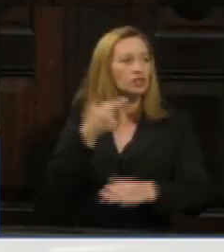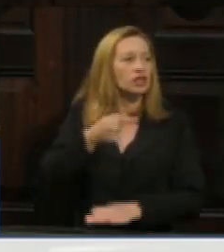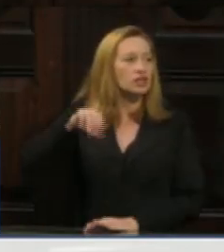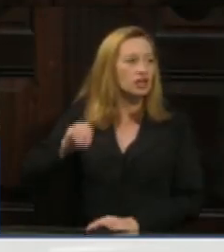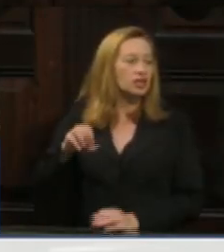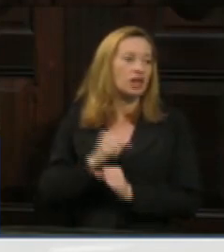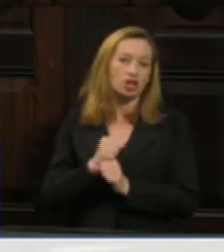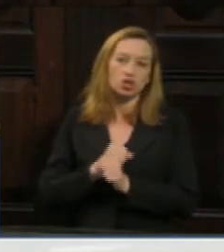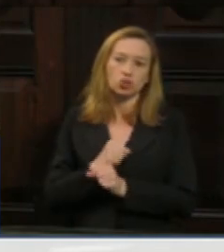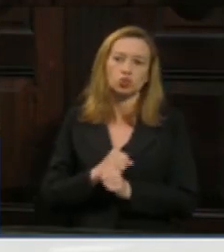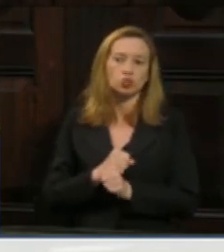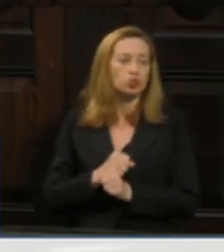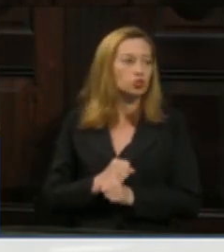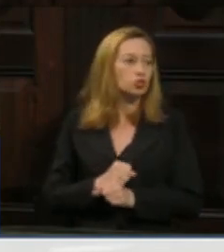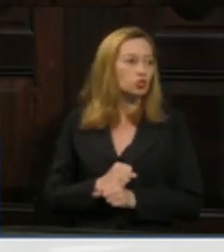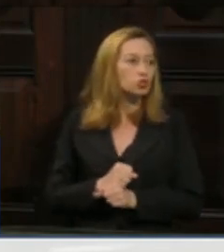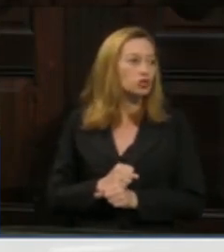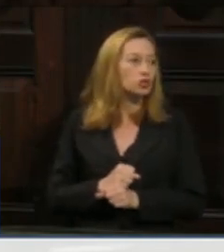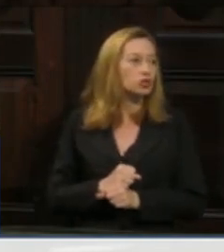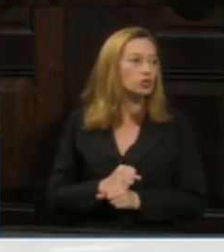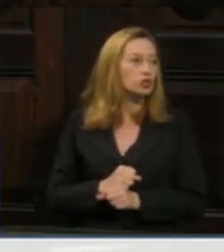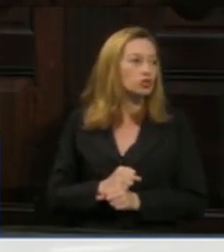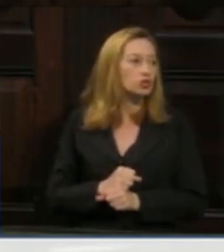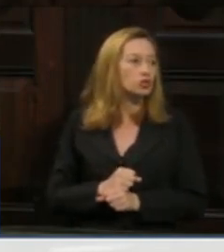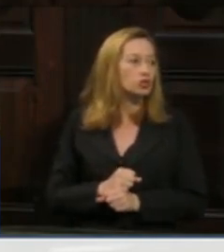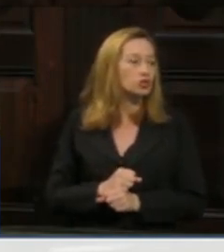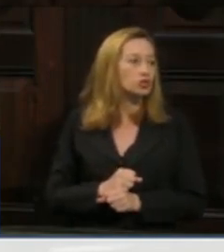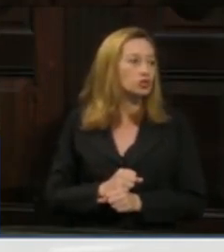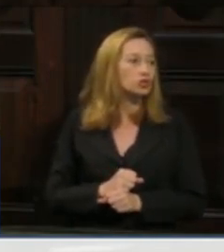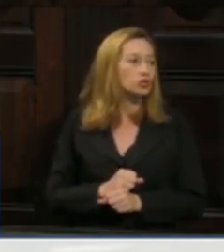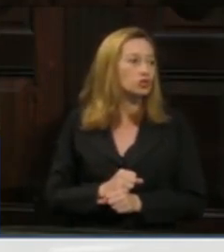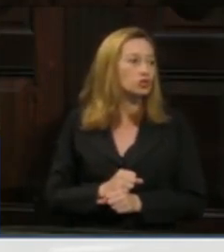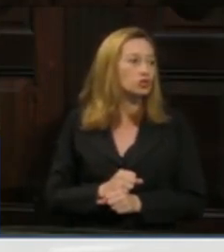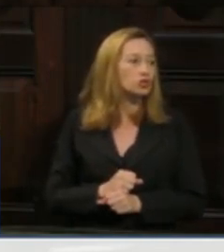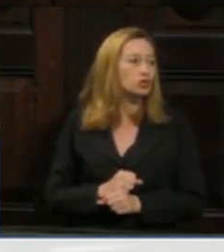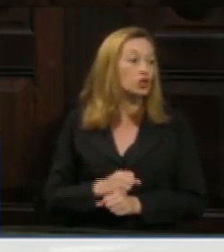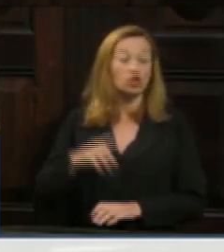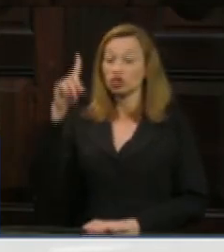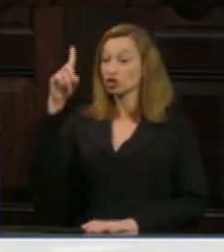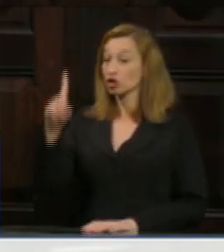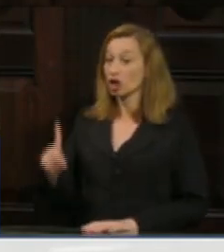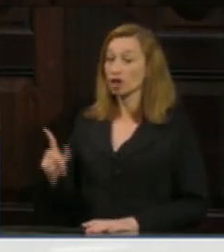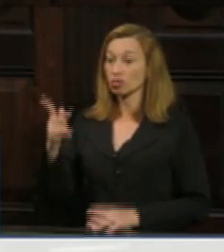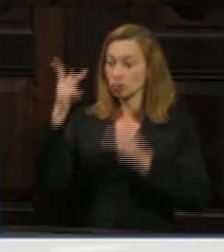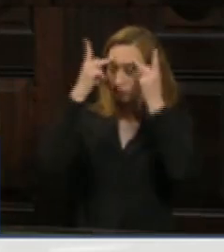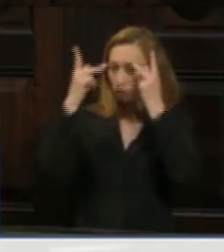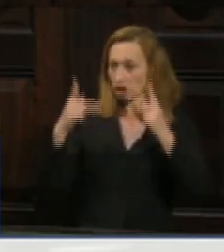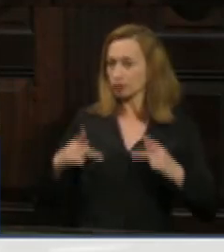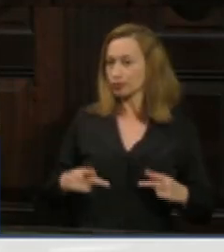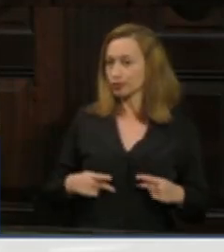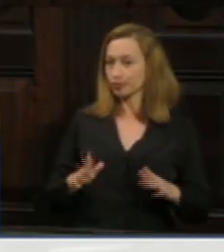Ministério Público pudesse ter o protagonismo, não nos moldes que tem tido hoje.